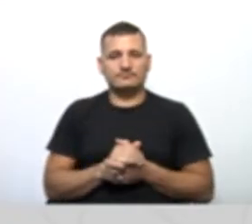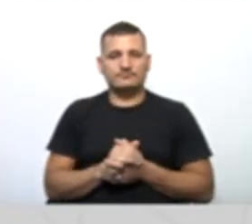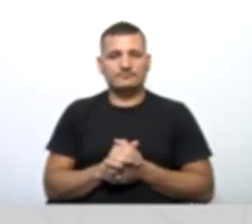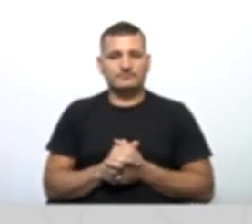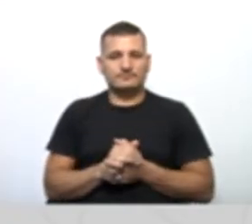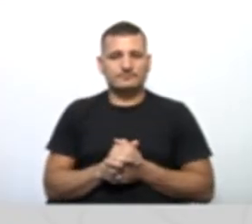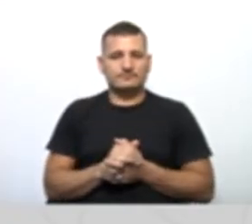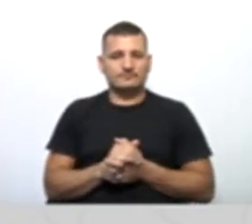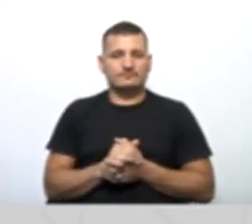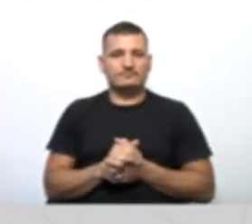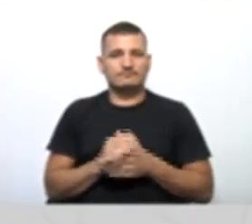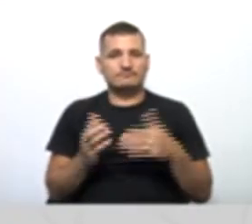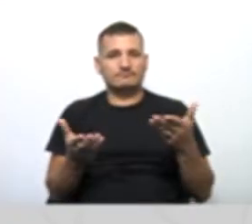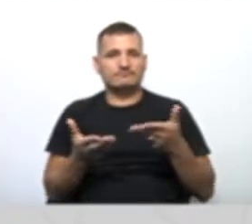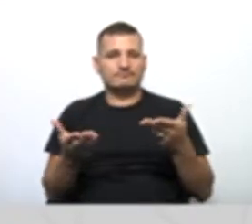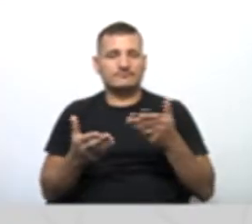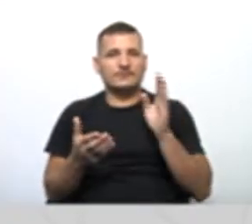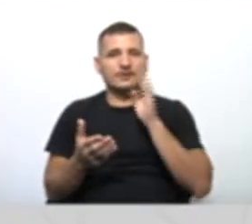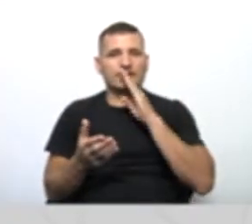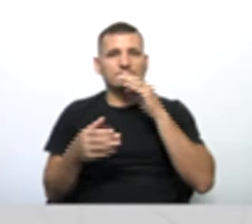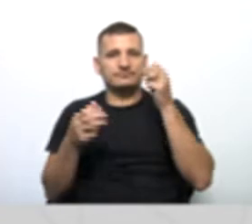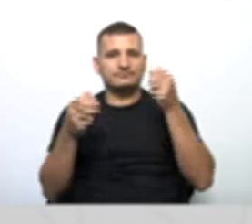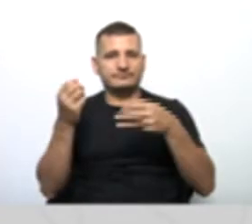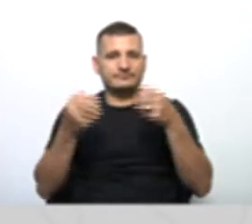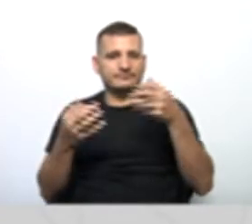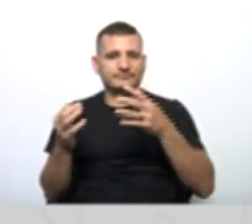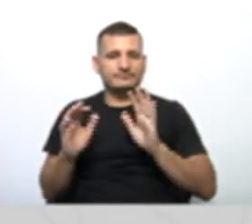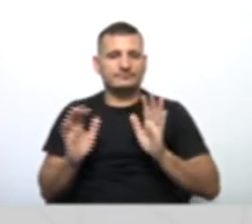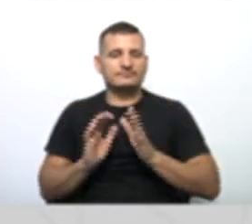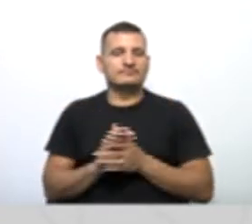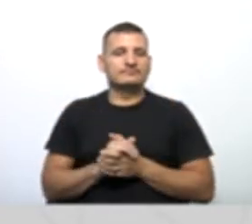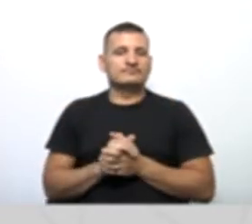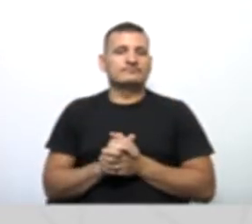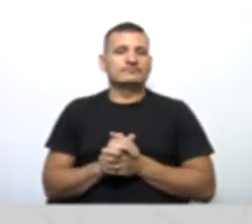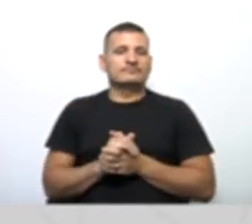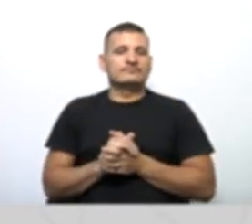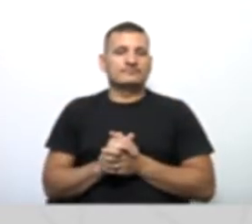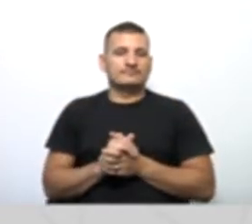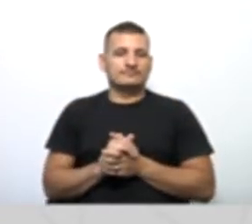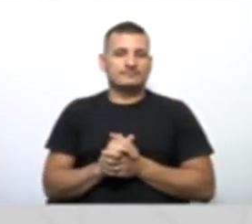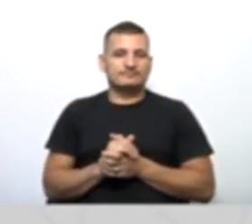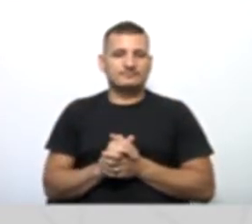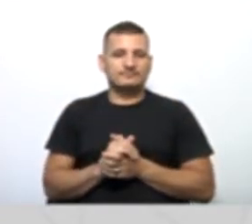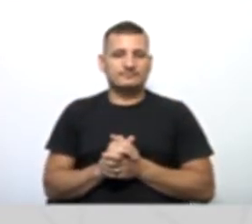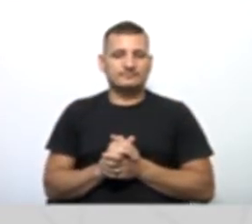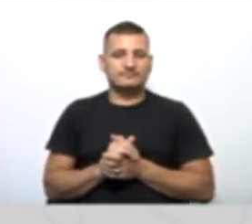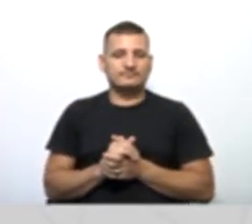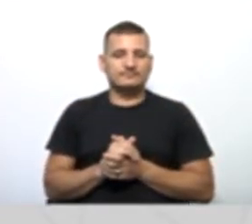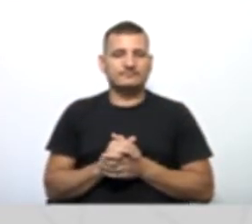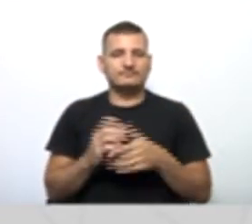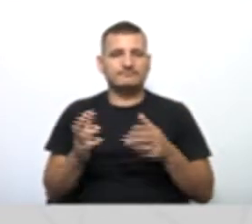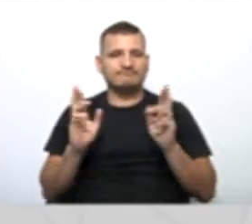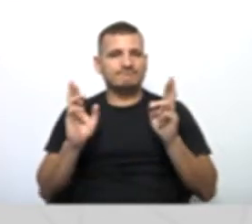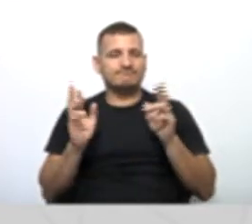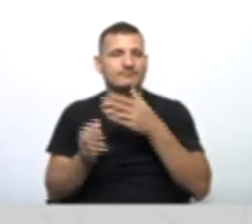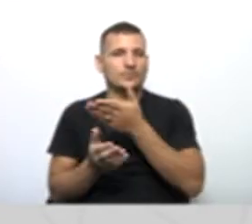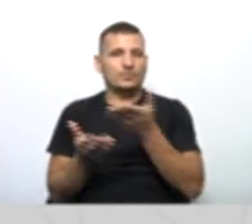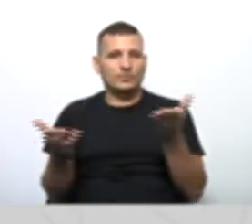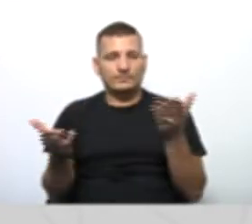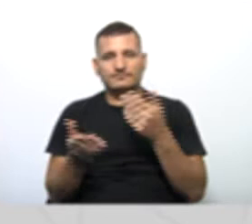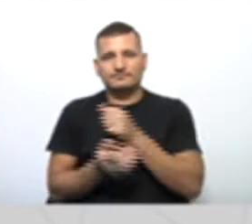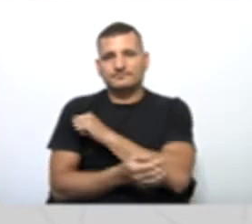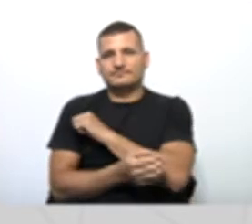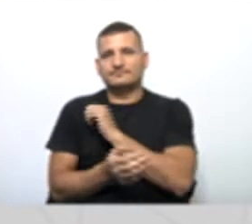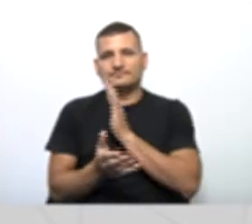é rapidinho, né? Porque isso. É revisar e deixá-los preparados para avaliação. Porque eles já estudaram, né, professor? Todos os nossos alunos, com certeza,